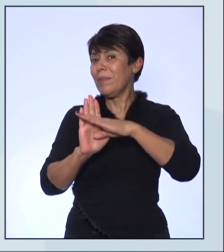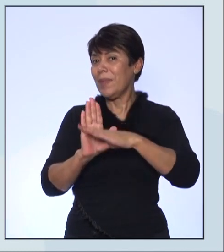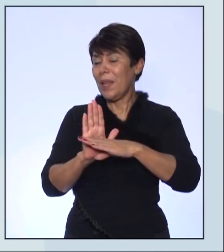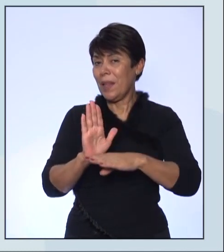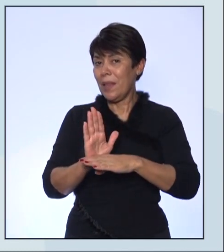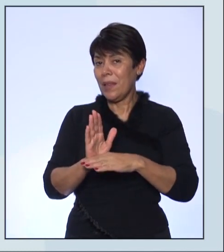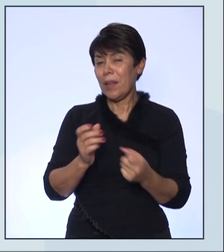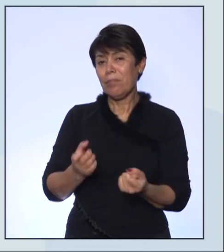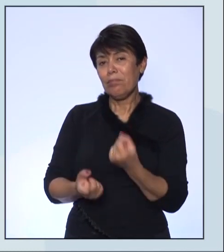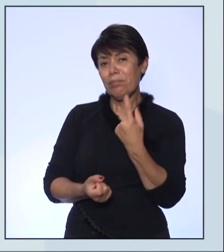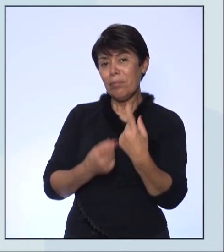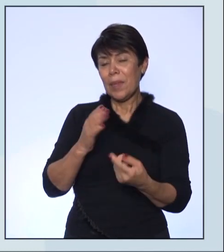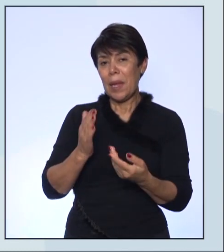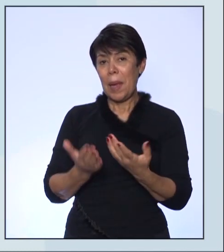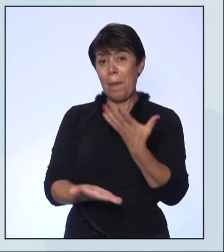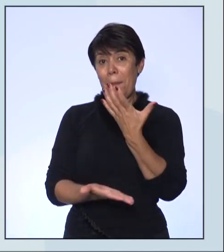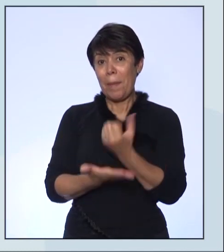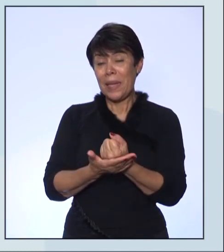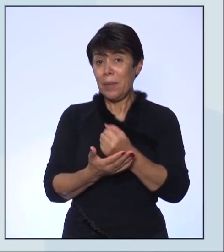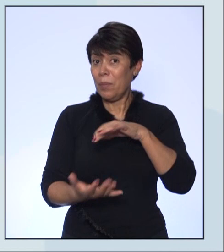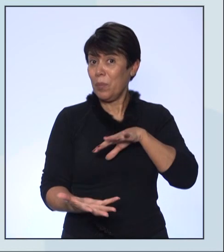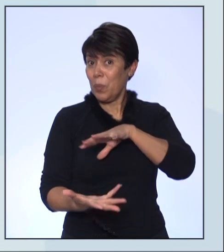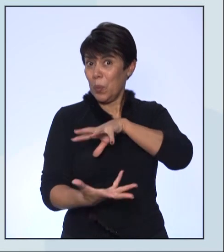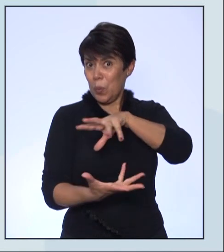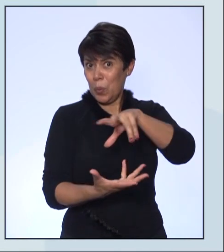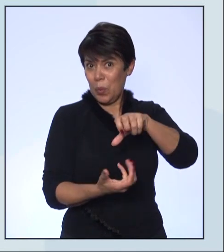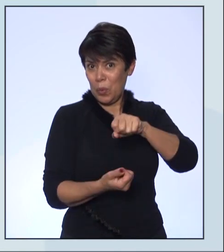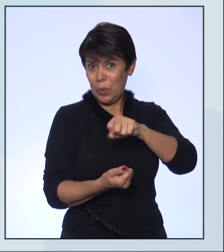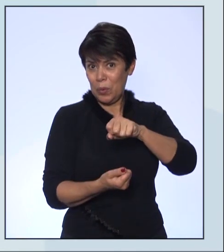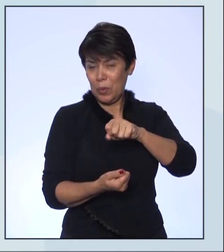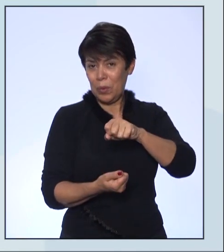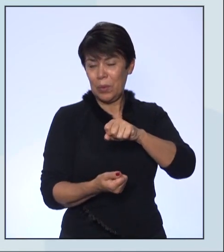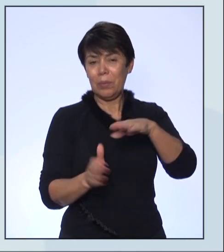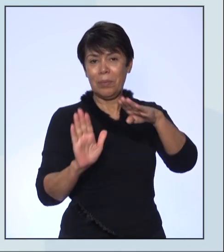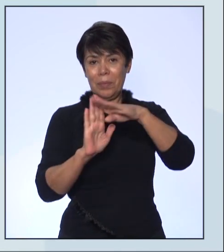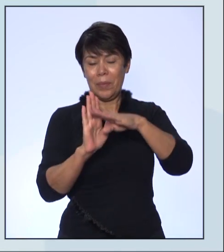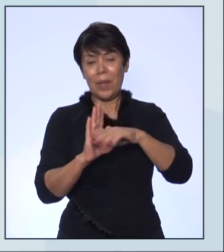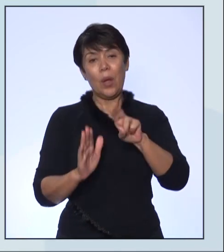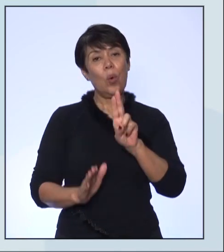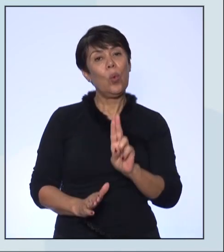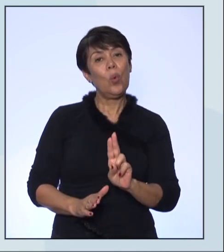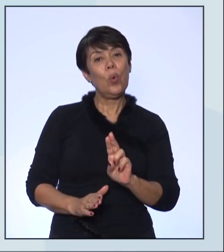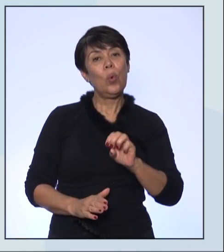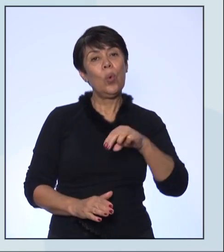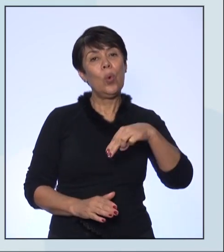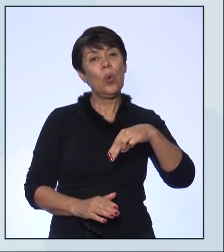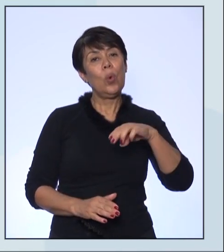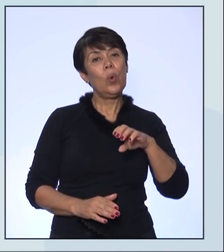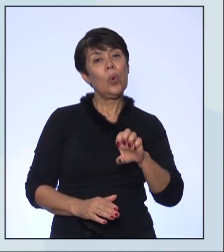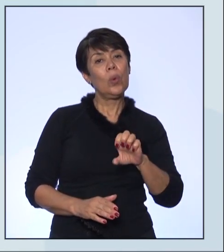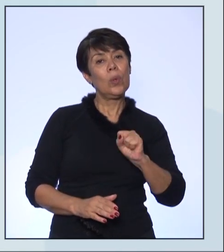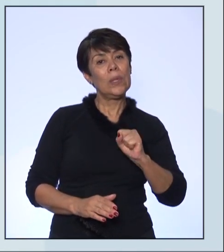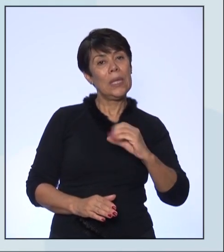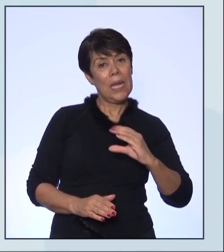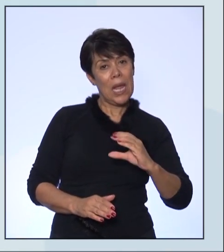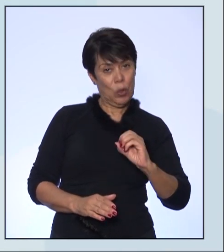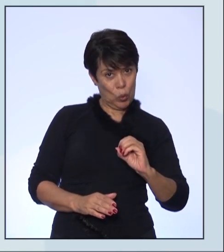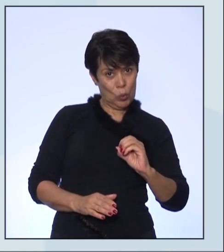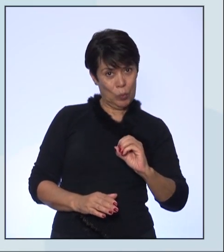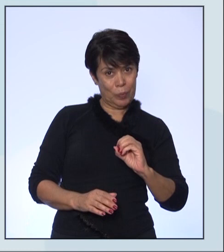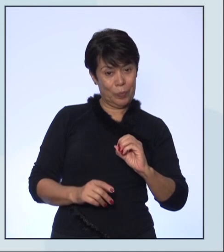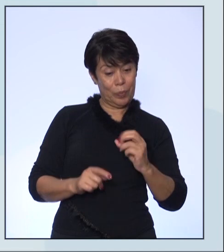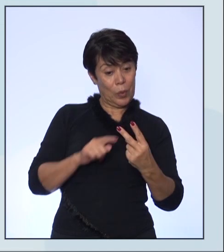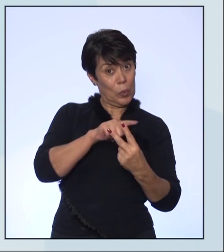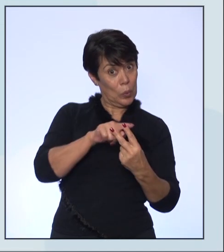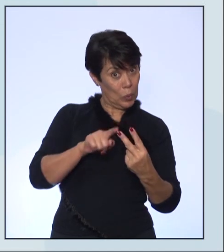dos patrimônios culturais mundiais listados pela Unesco. Então, você vai, né, dar uma